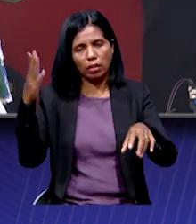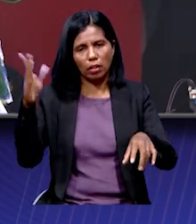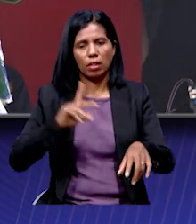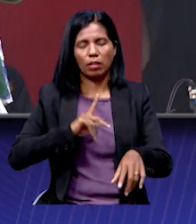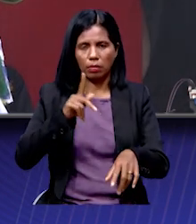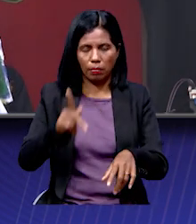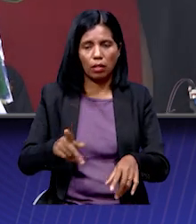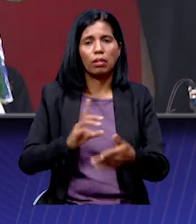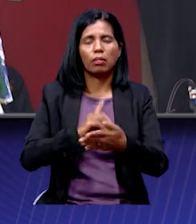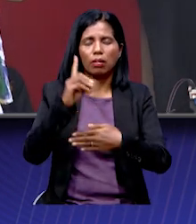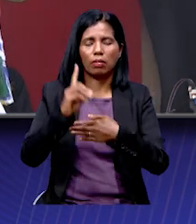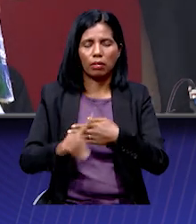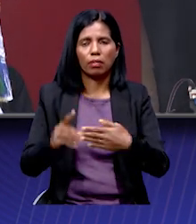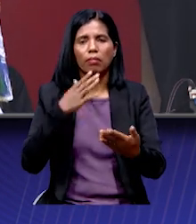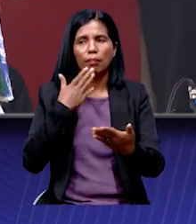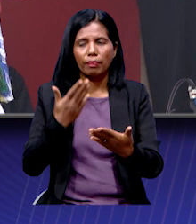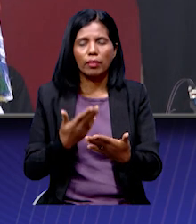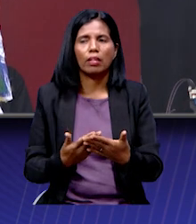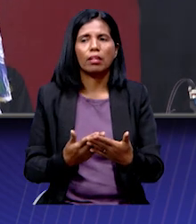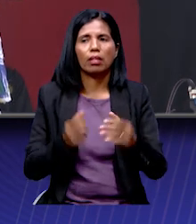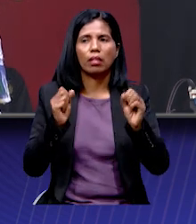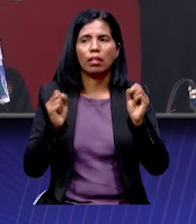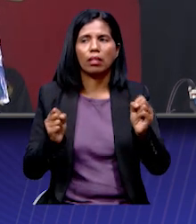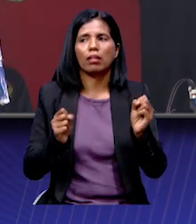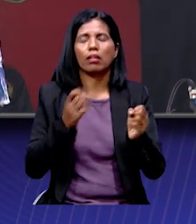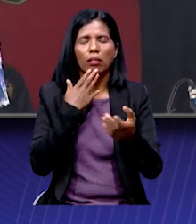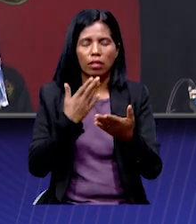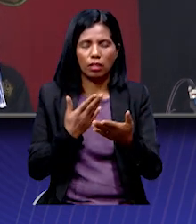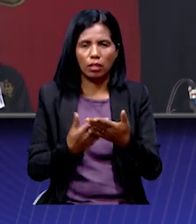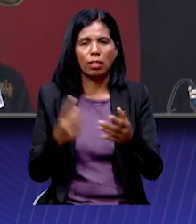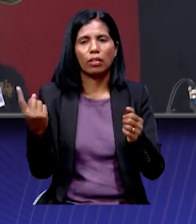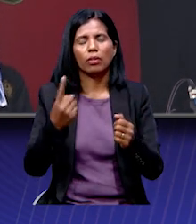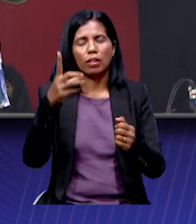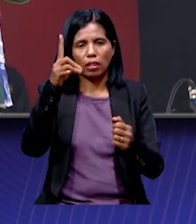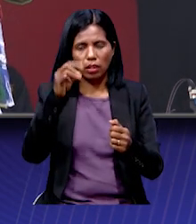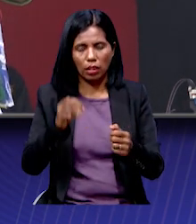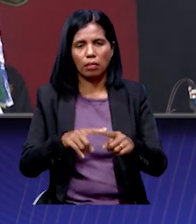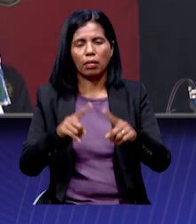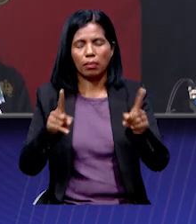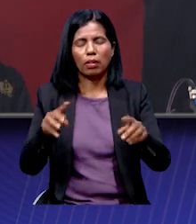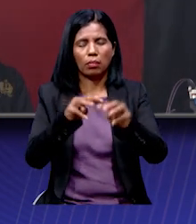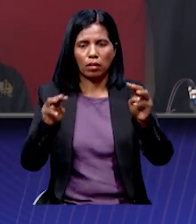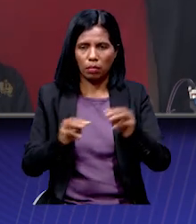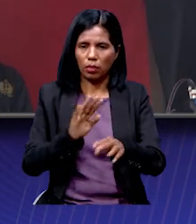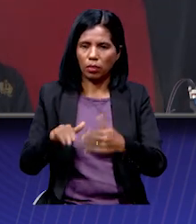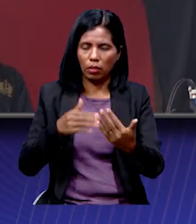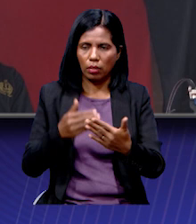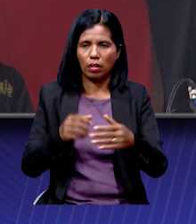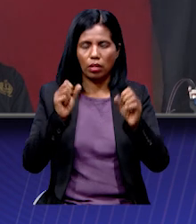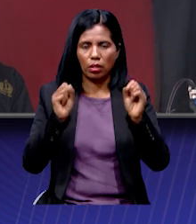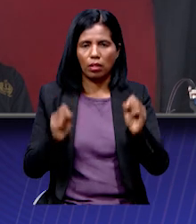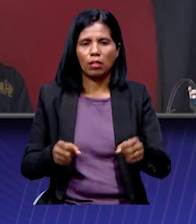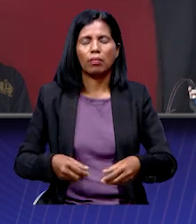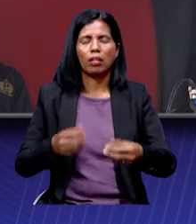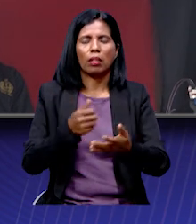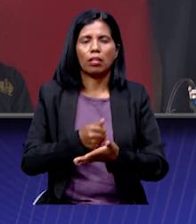é, de sentido, desenvolvimento, não é sentido lá os de adili, mas bem, sentimos em município se retoma, não é, até pela